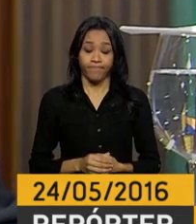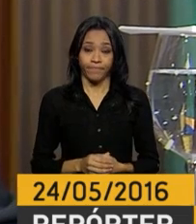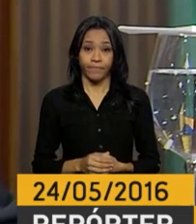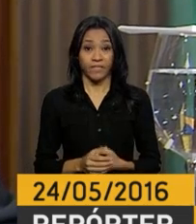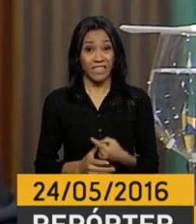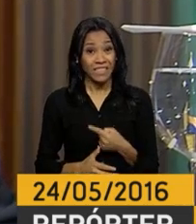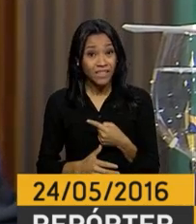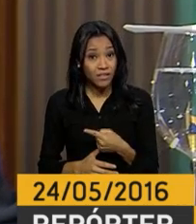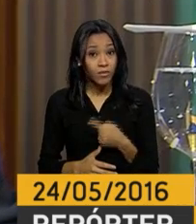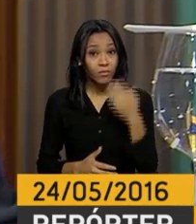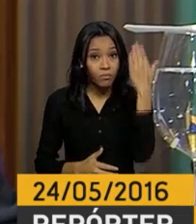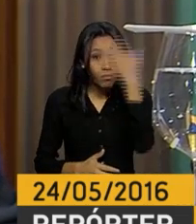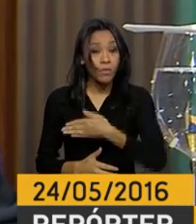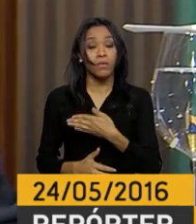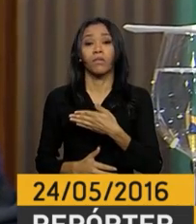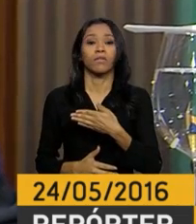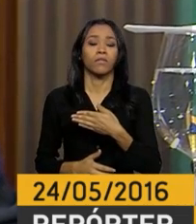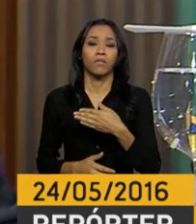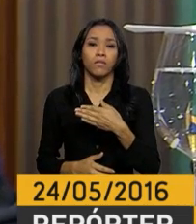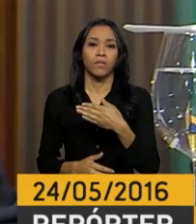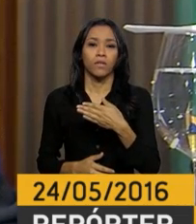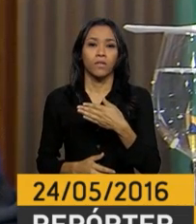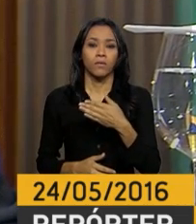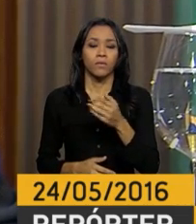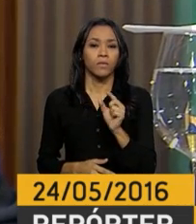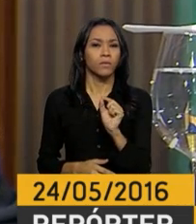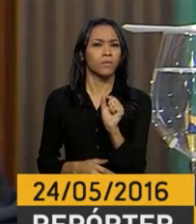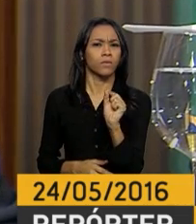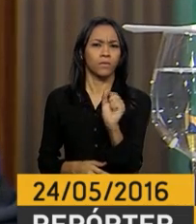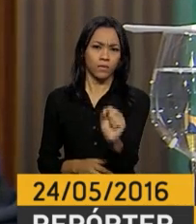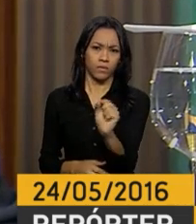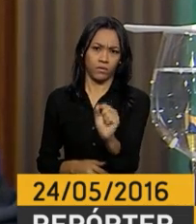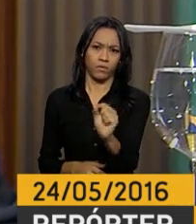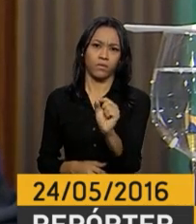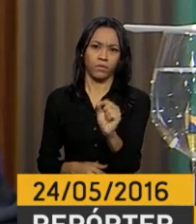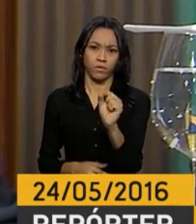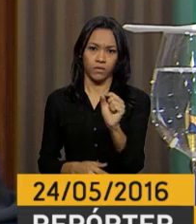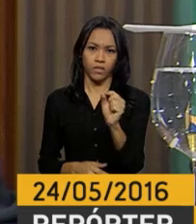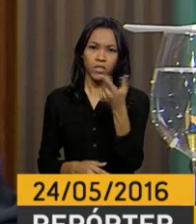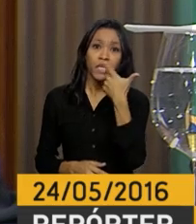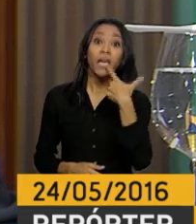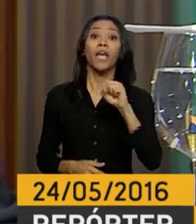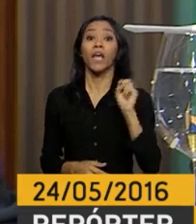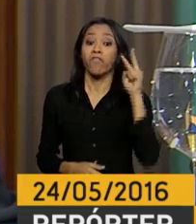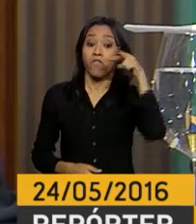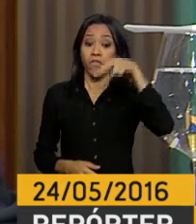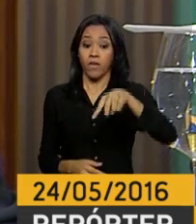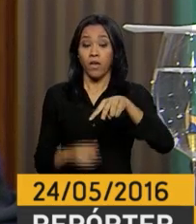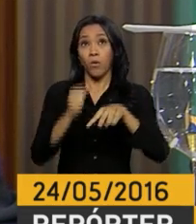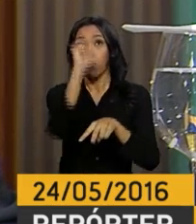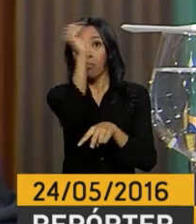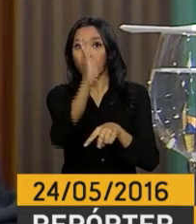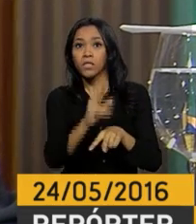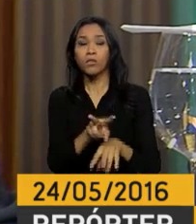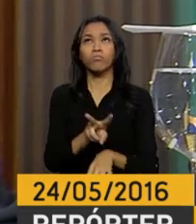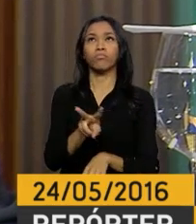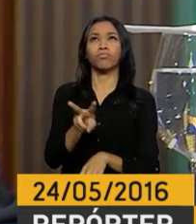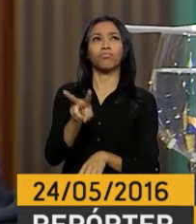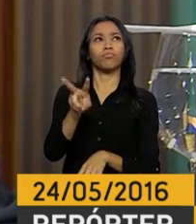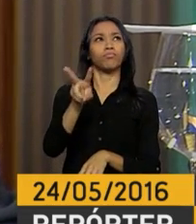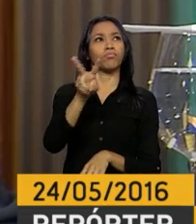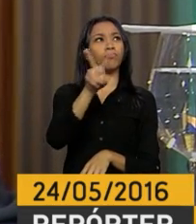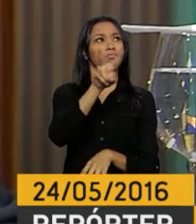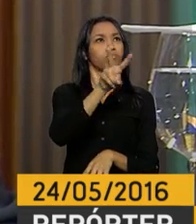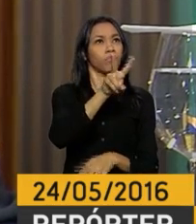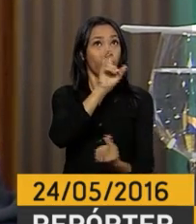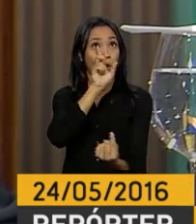Isso revela aos olhos de quem vê o país como uma finalidade e não